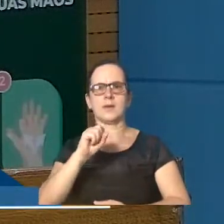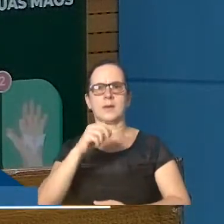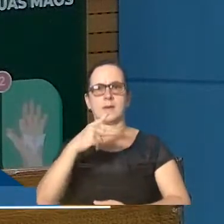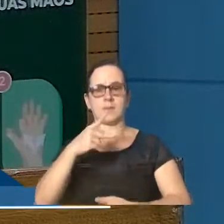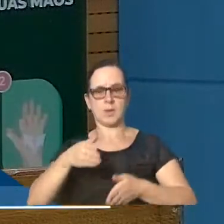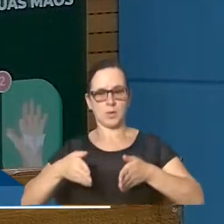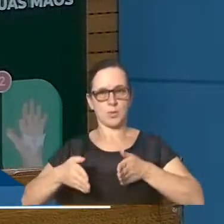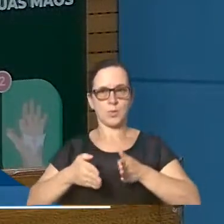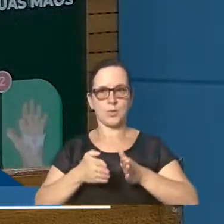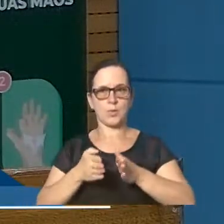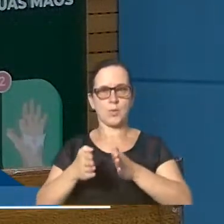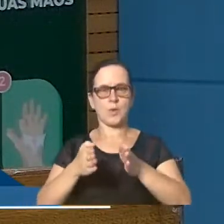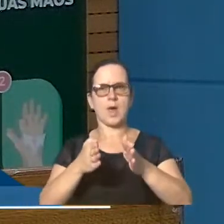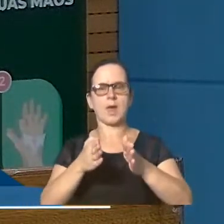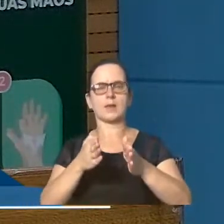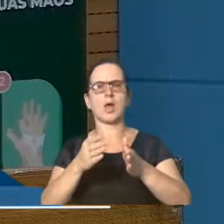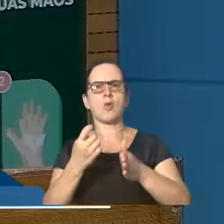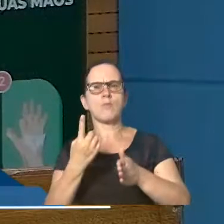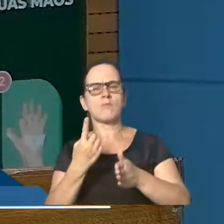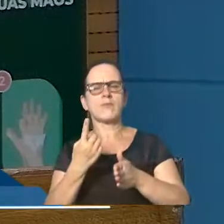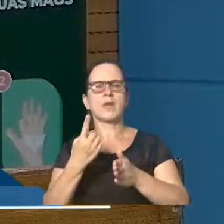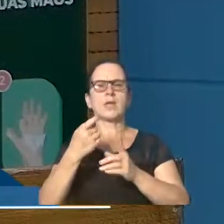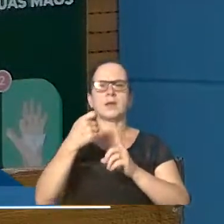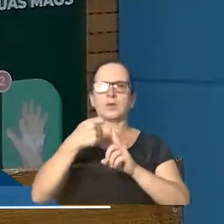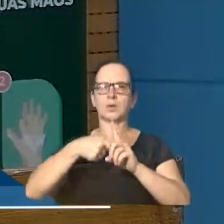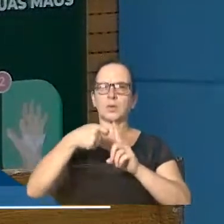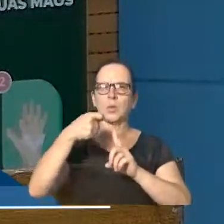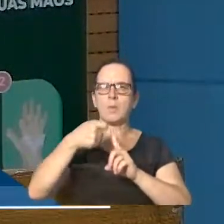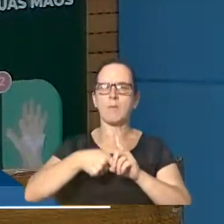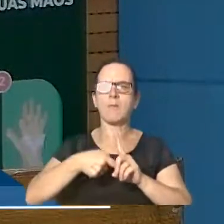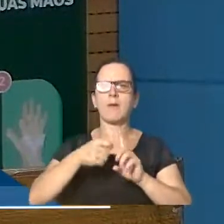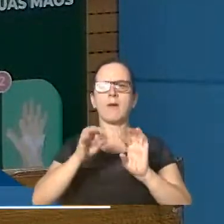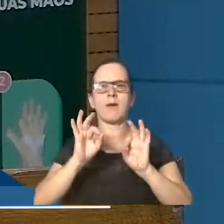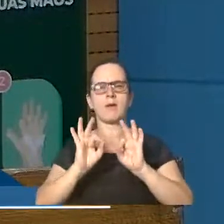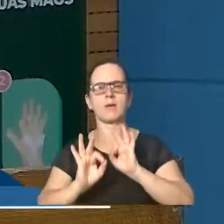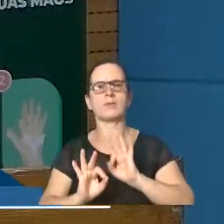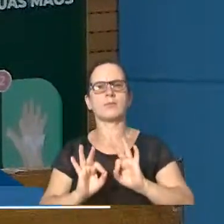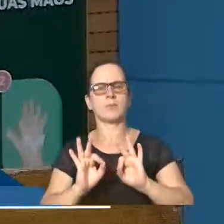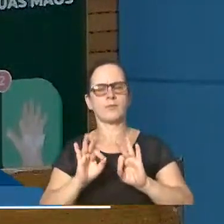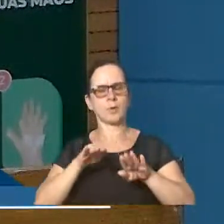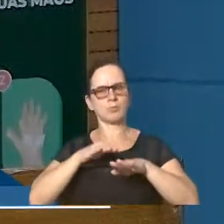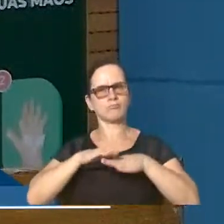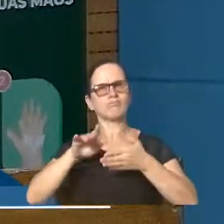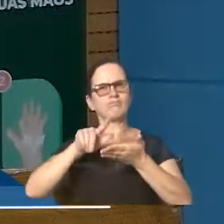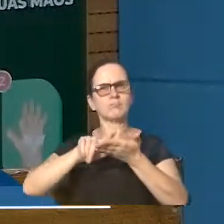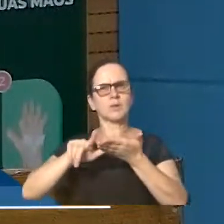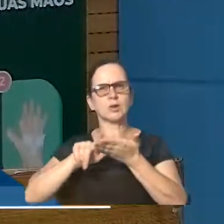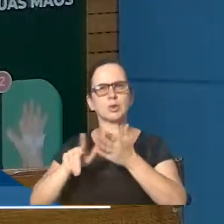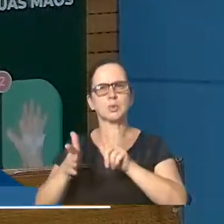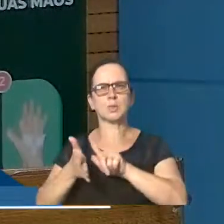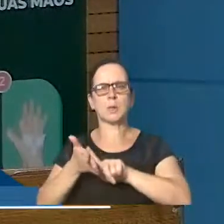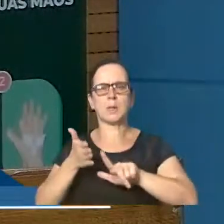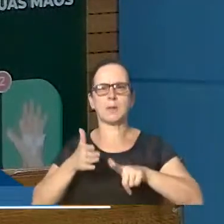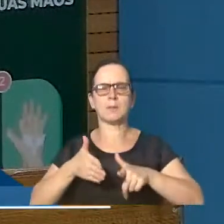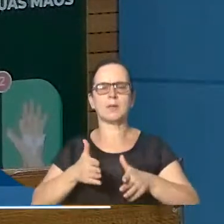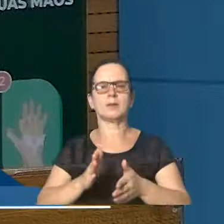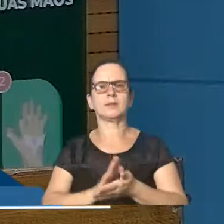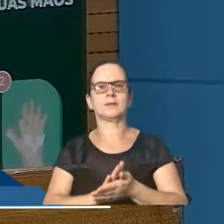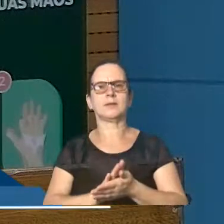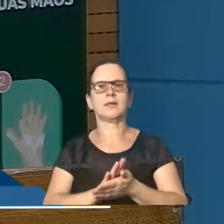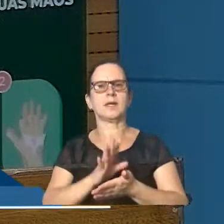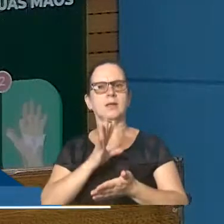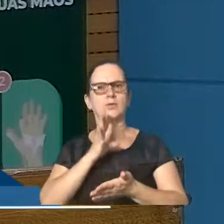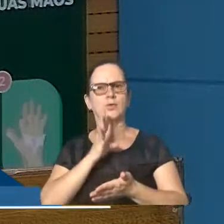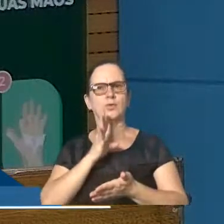do bairro, pelo menos uma vez por mês, para que fique em perfeitas condições. Requer ainda que do liberado seja dado